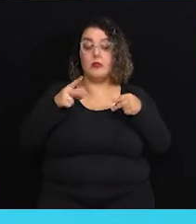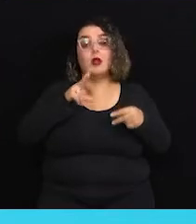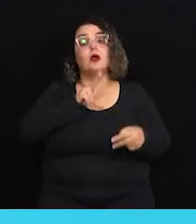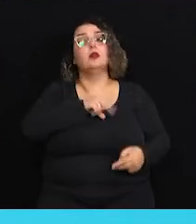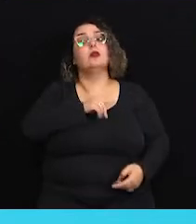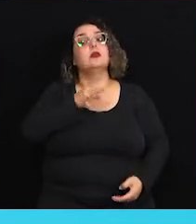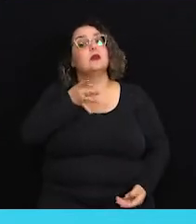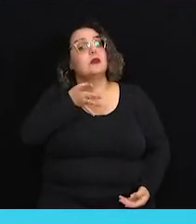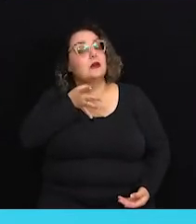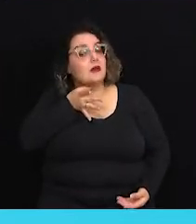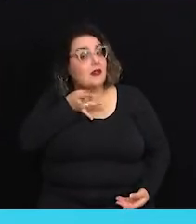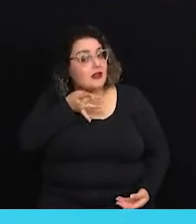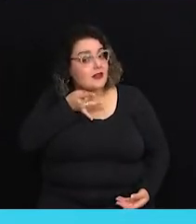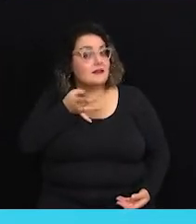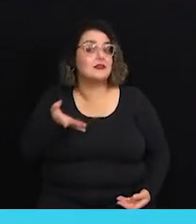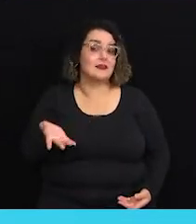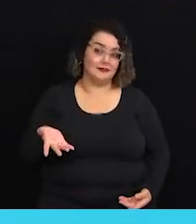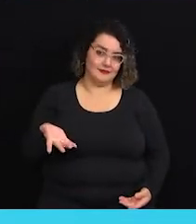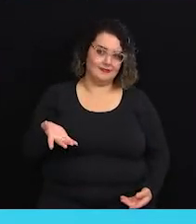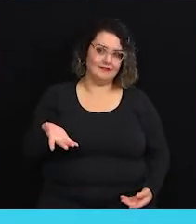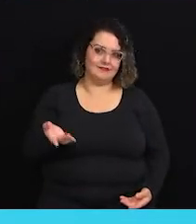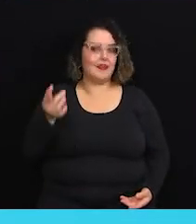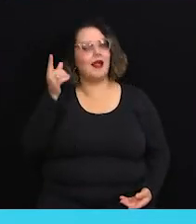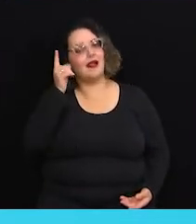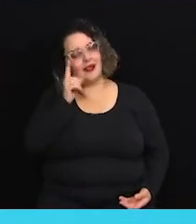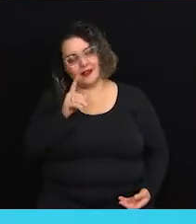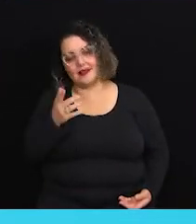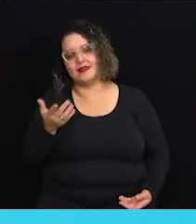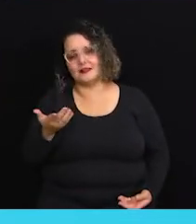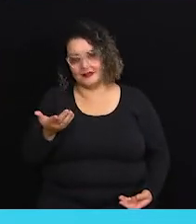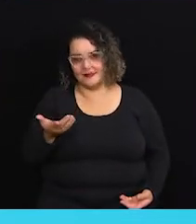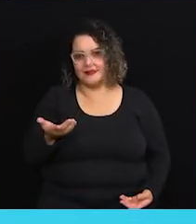ver, nossa, era sede ou era fome? E aí você consegue